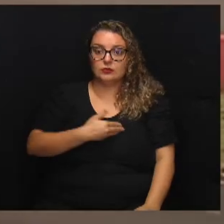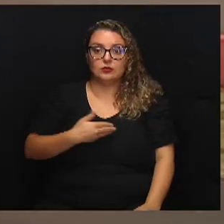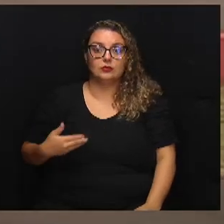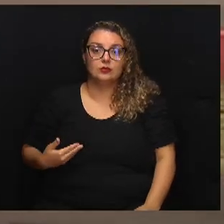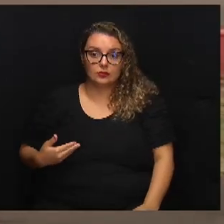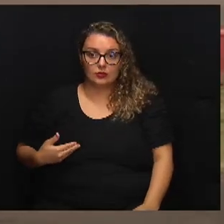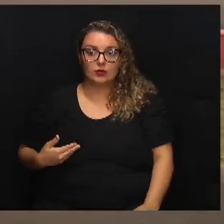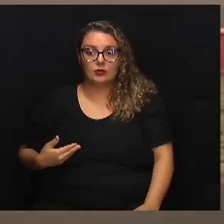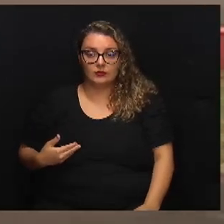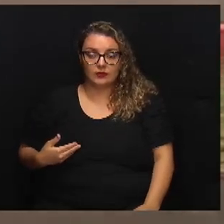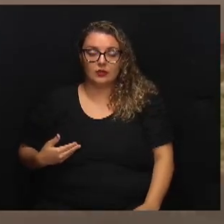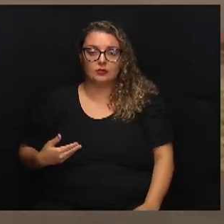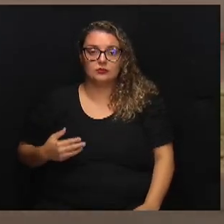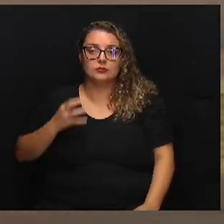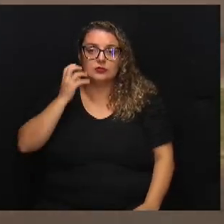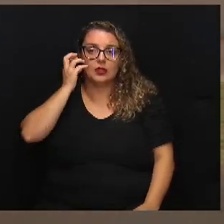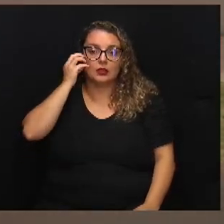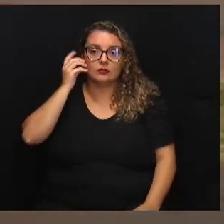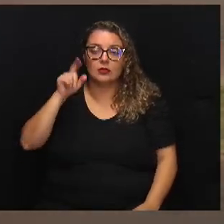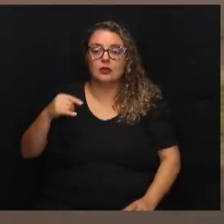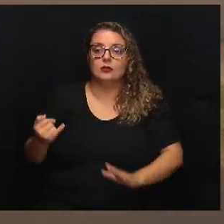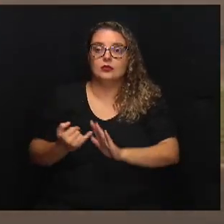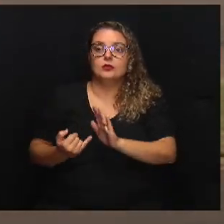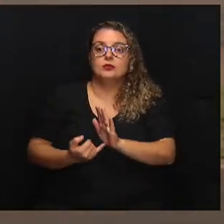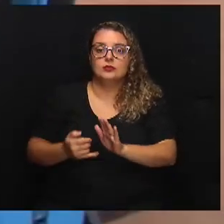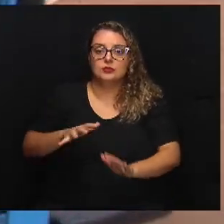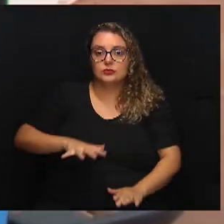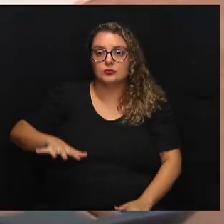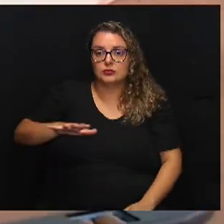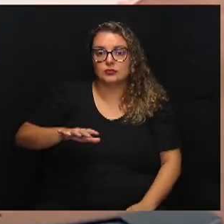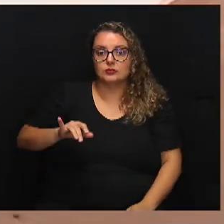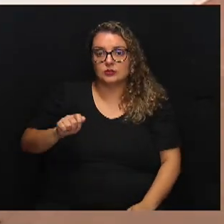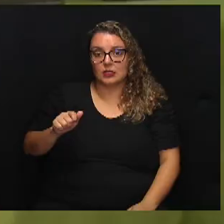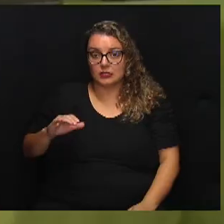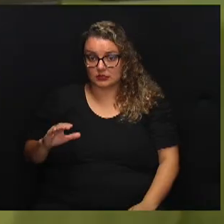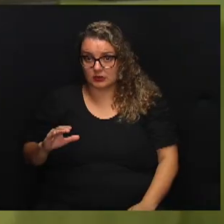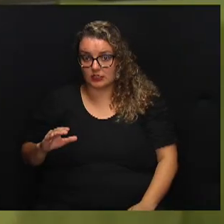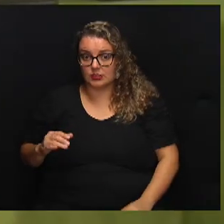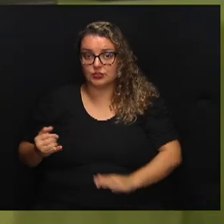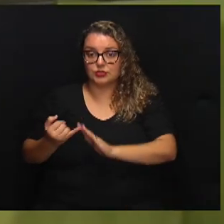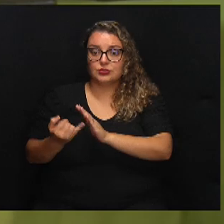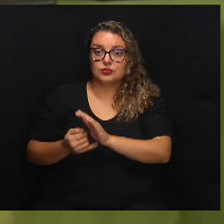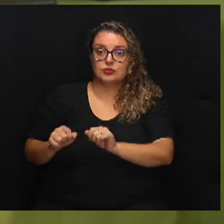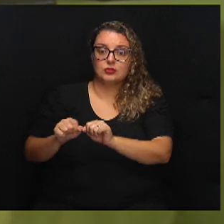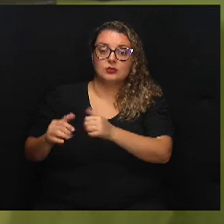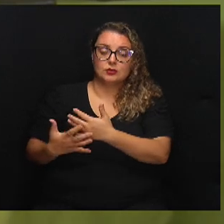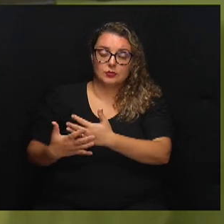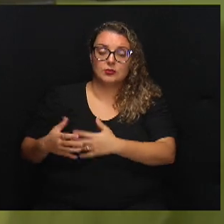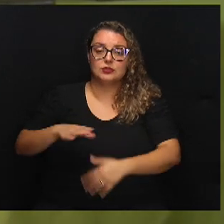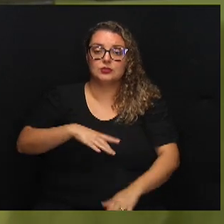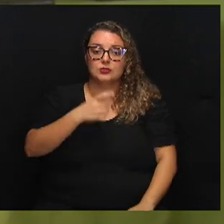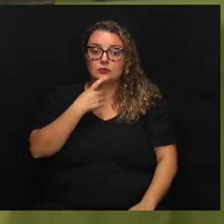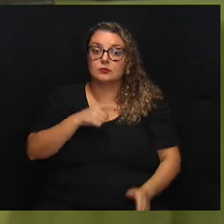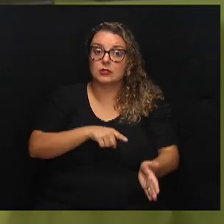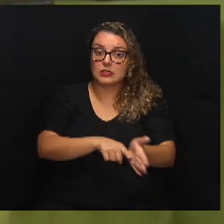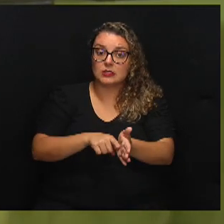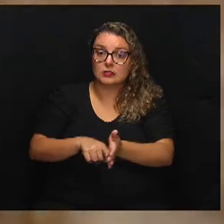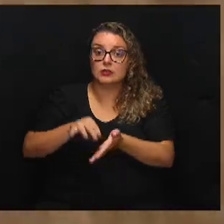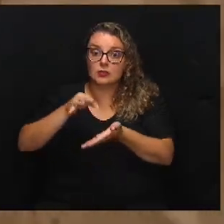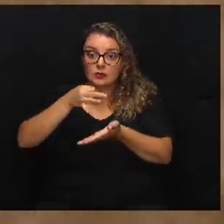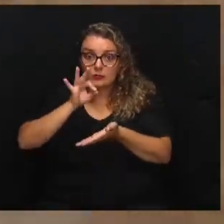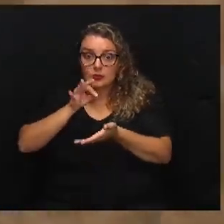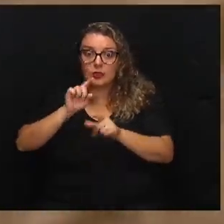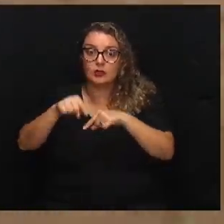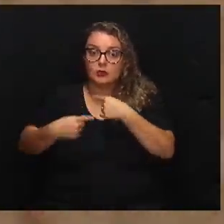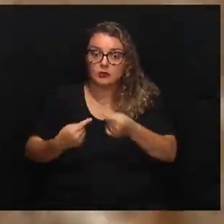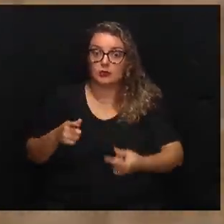Fazenda Santa Elisa é um espaço do Instituto Agronômico de Campinas, onde são realizadas pesquisas fundamentais sobre o café e